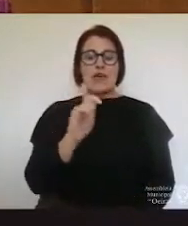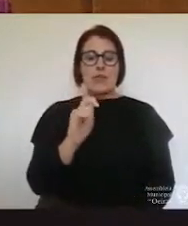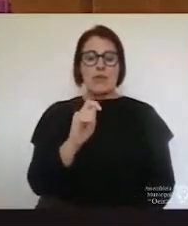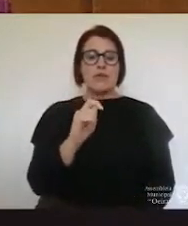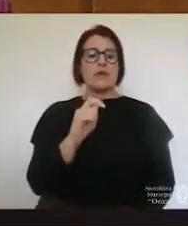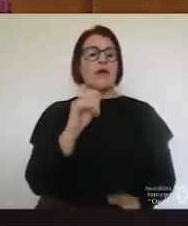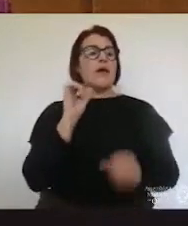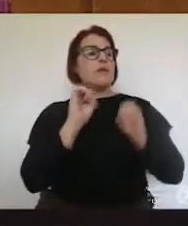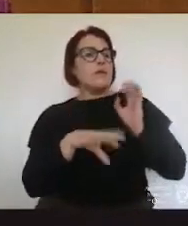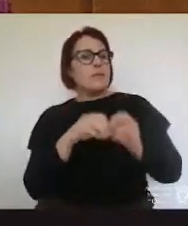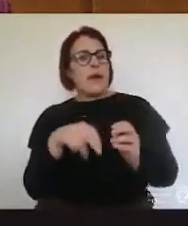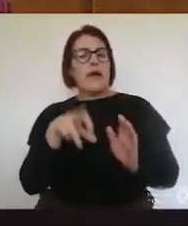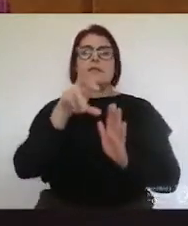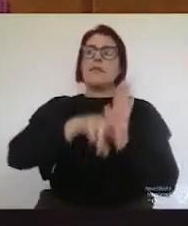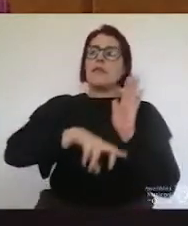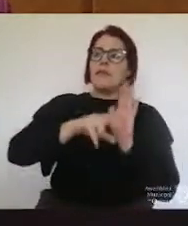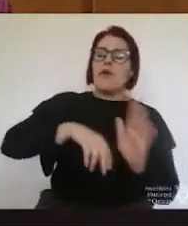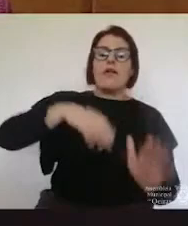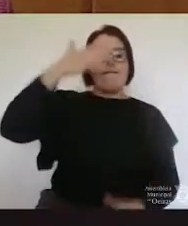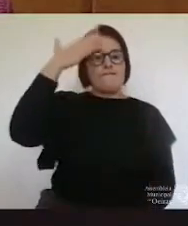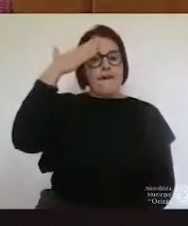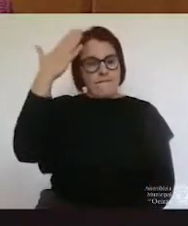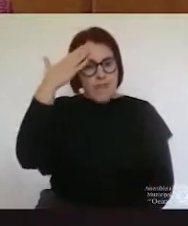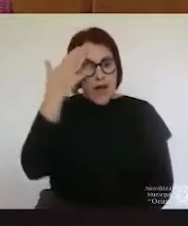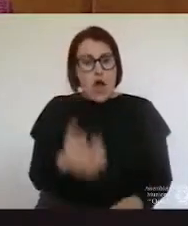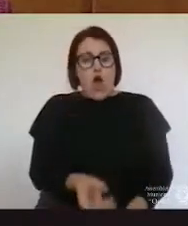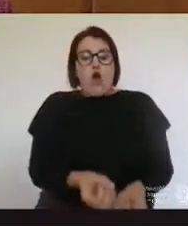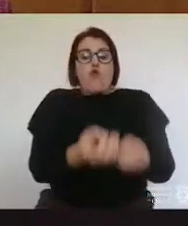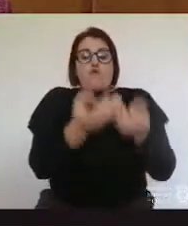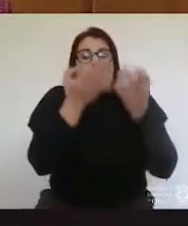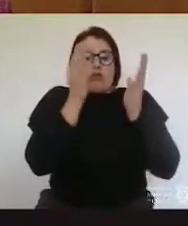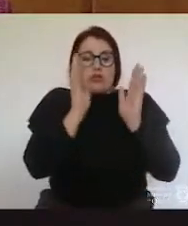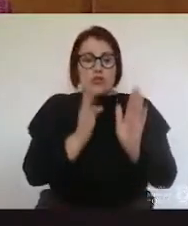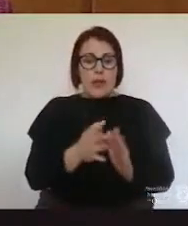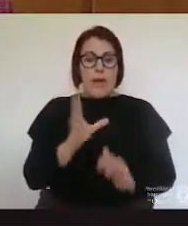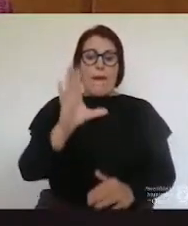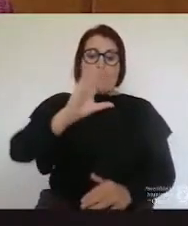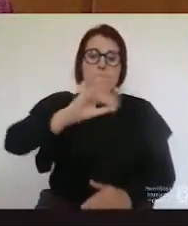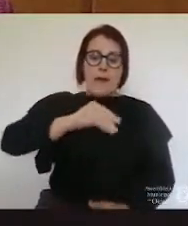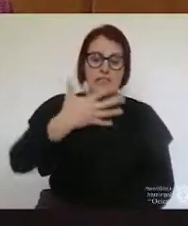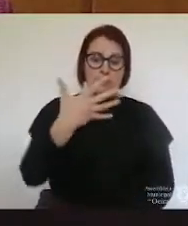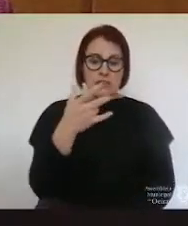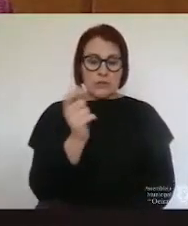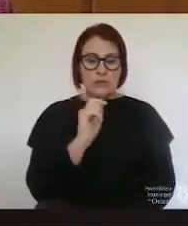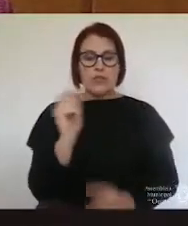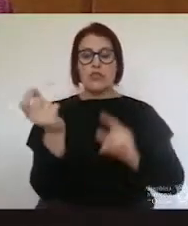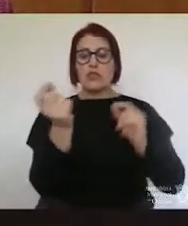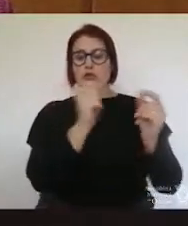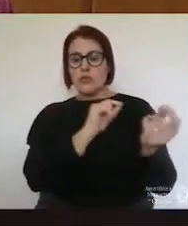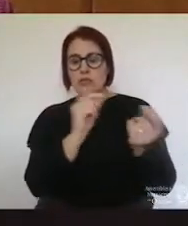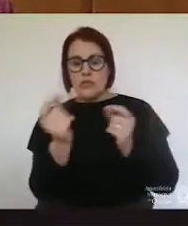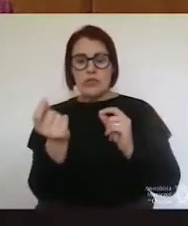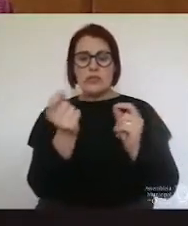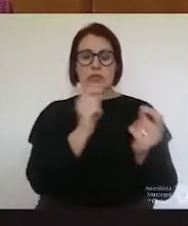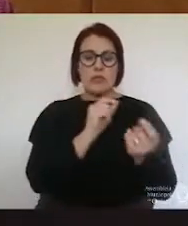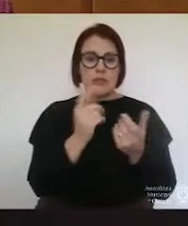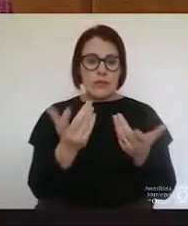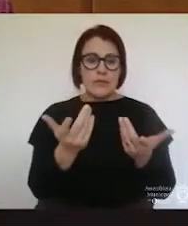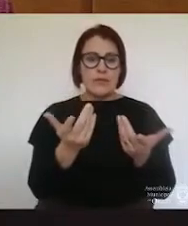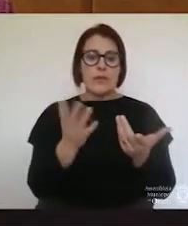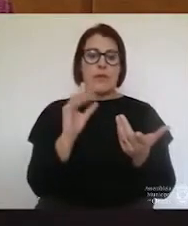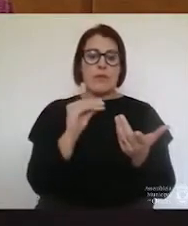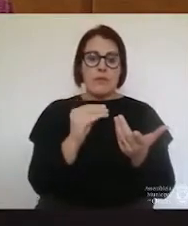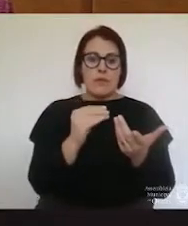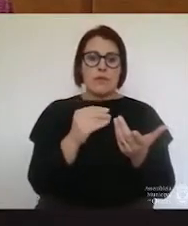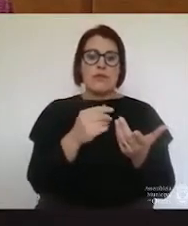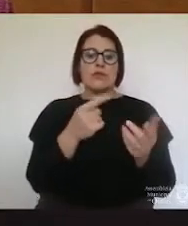relatório preliminar, pelos vistos já chegou, e outros 5 meses para discutir, e mais 5 meses ainda para começar a pensar